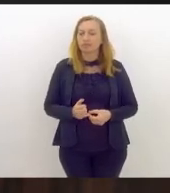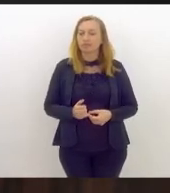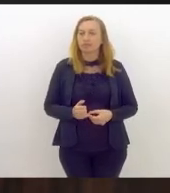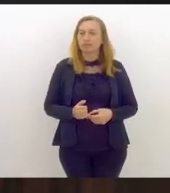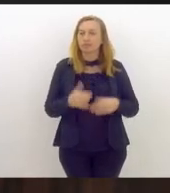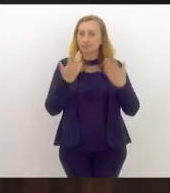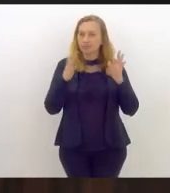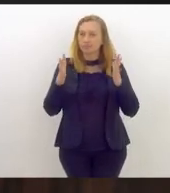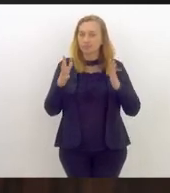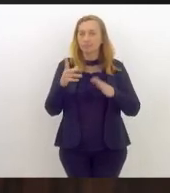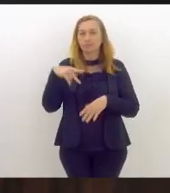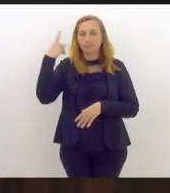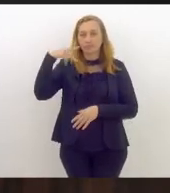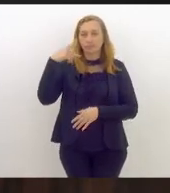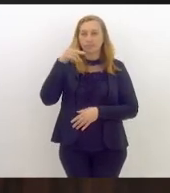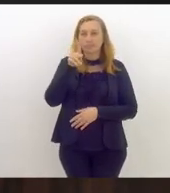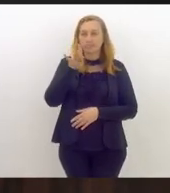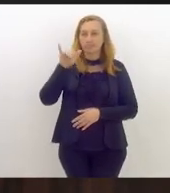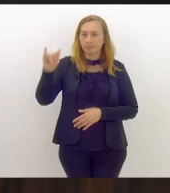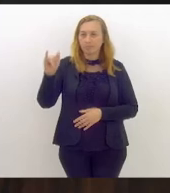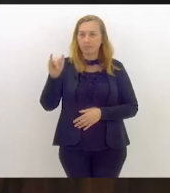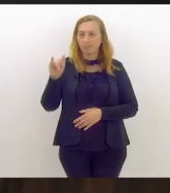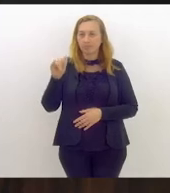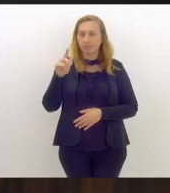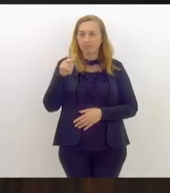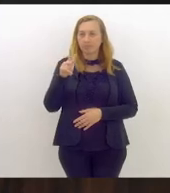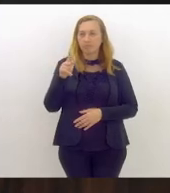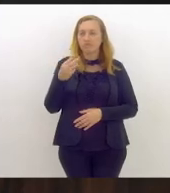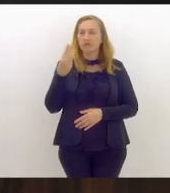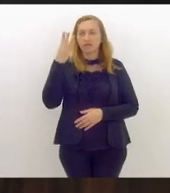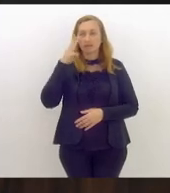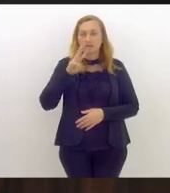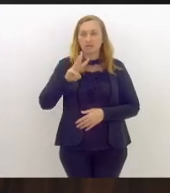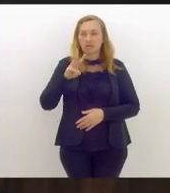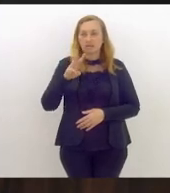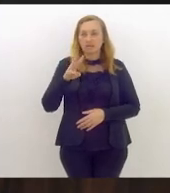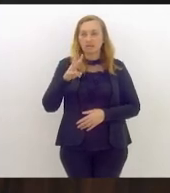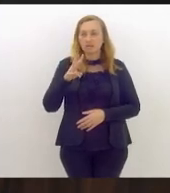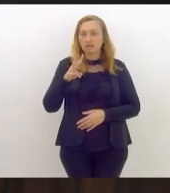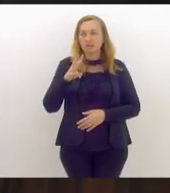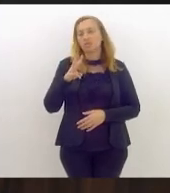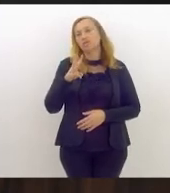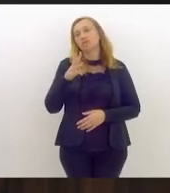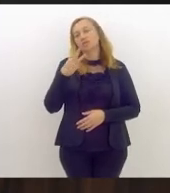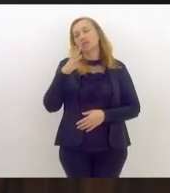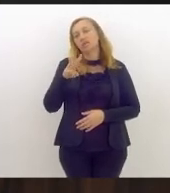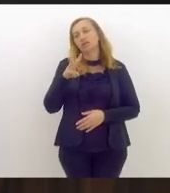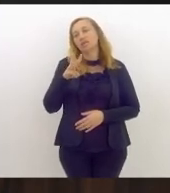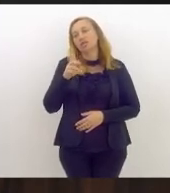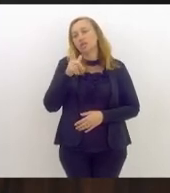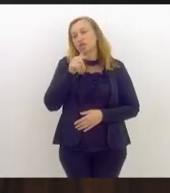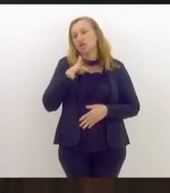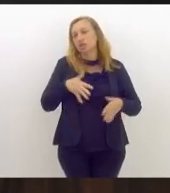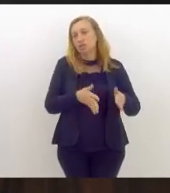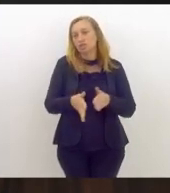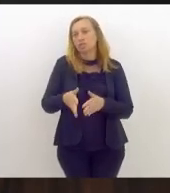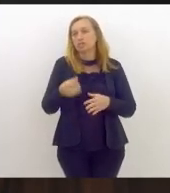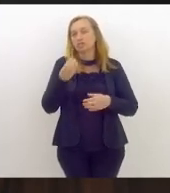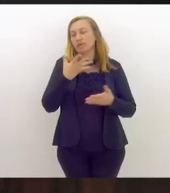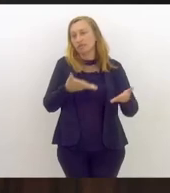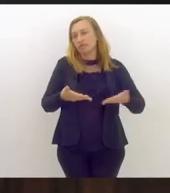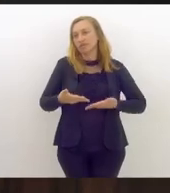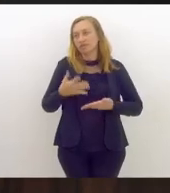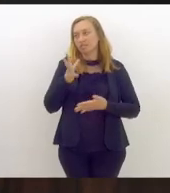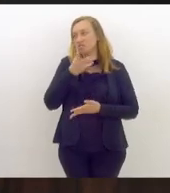saúda aqui a nossa vereadora Bia, de Três Rios. Não sei se está ainda aí. Seja bem-vinda, Bia. Demorei tanto falar